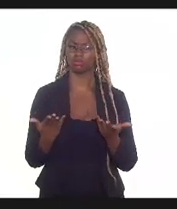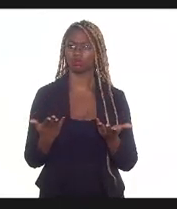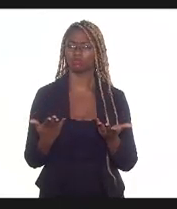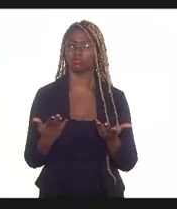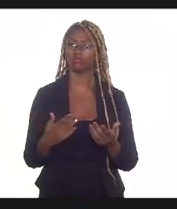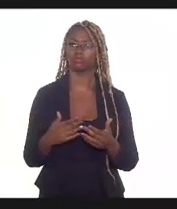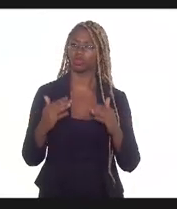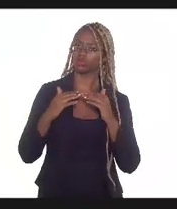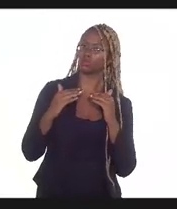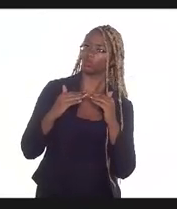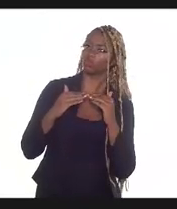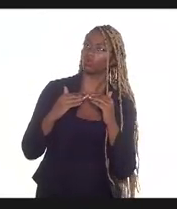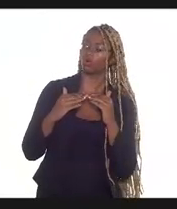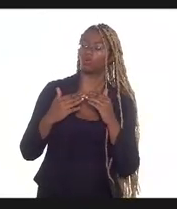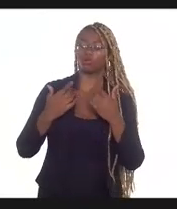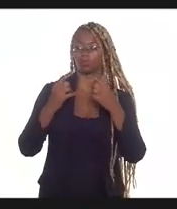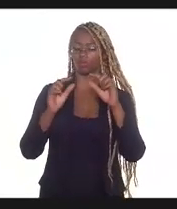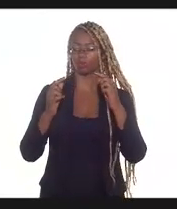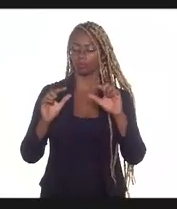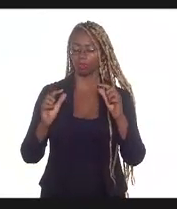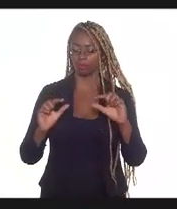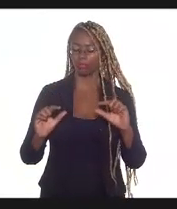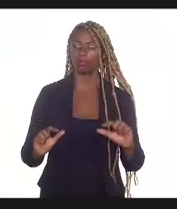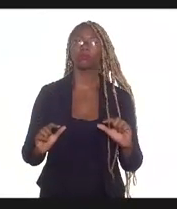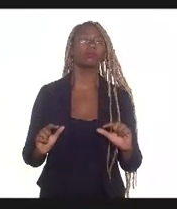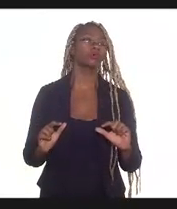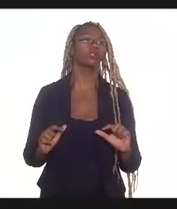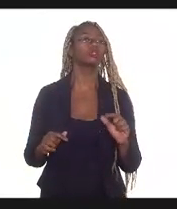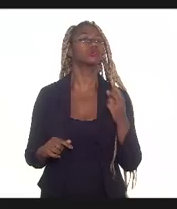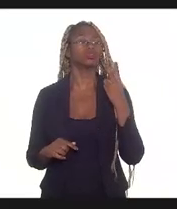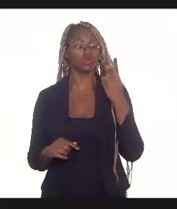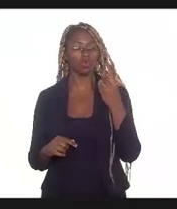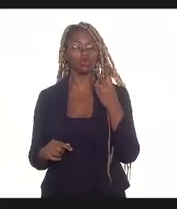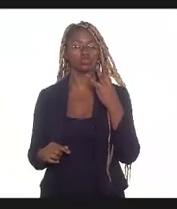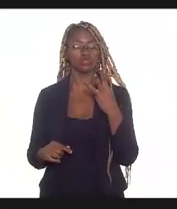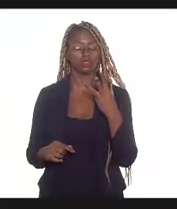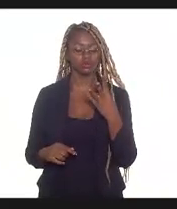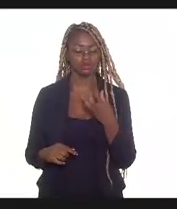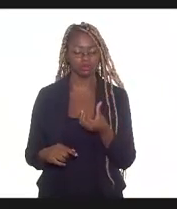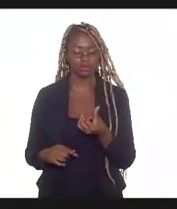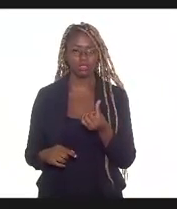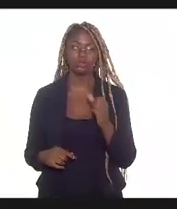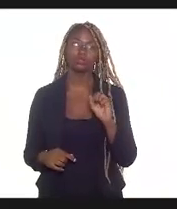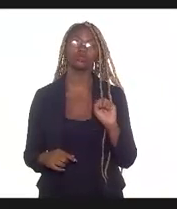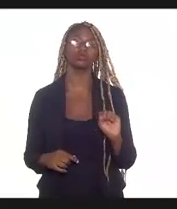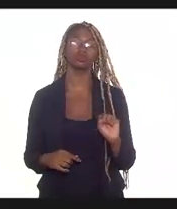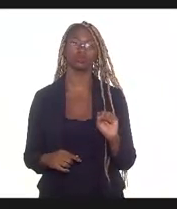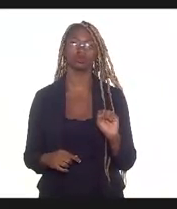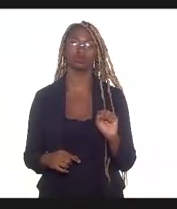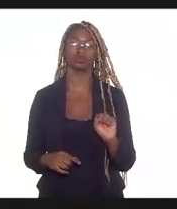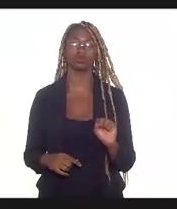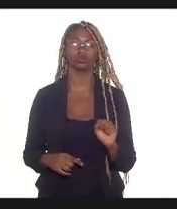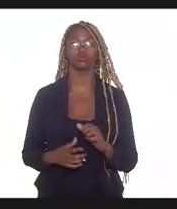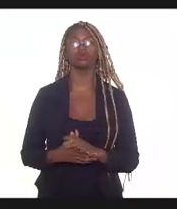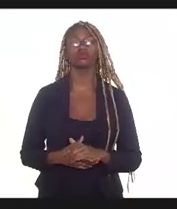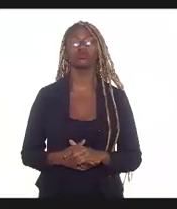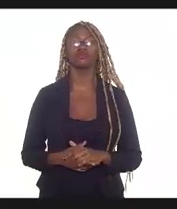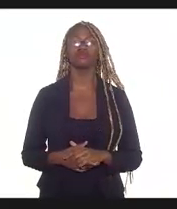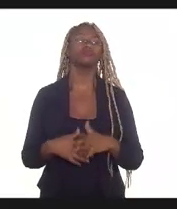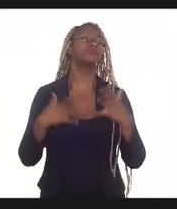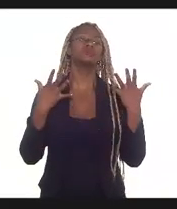É favorável com subemendas, emendas 2, 3, 6 e 8. Favorável com